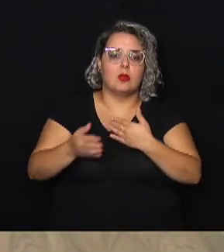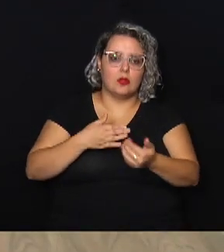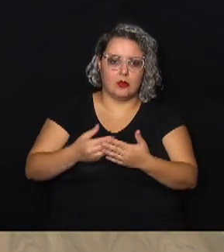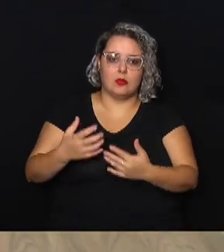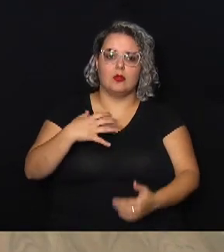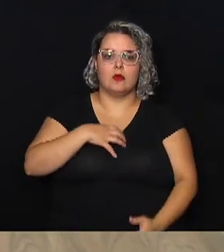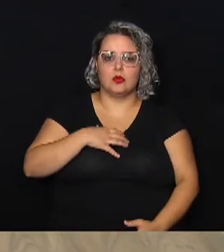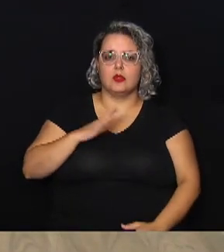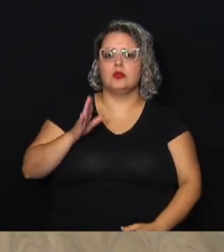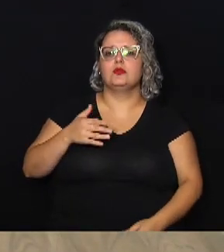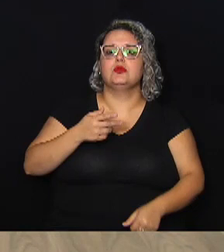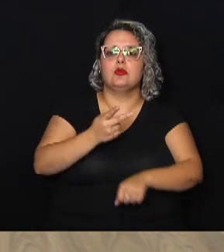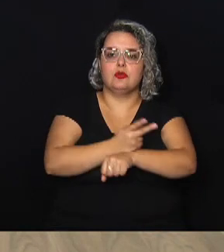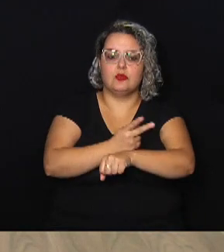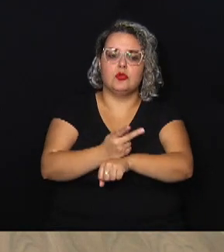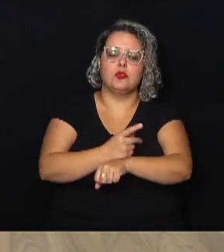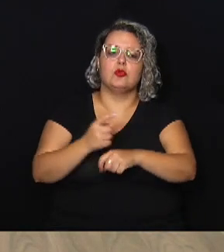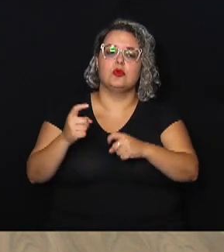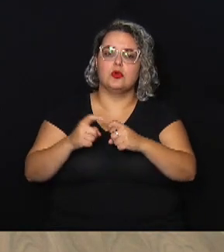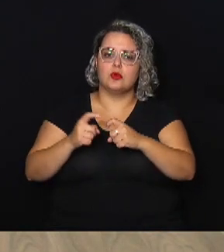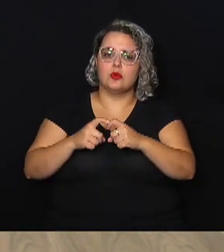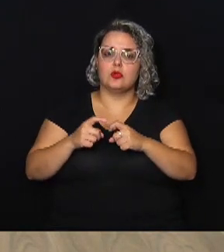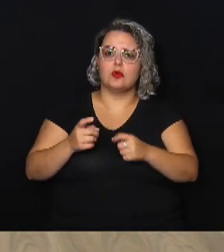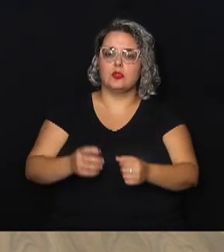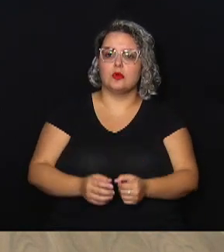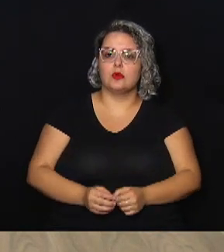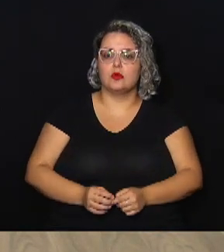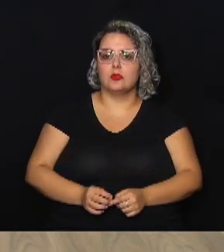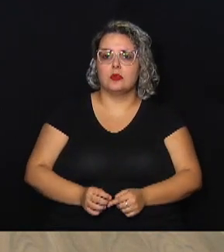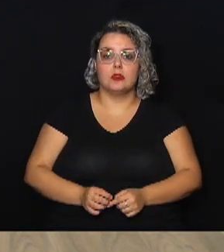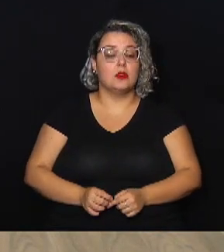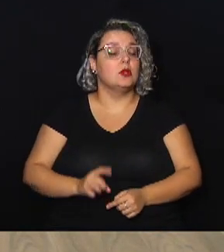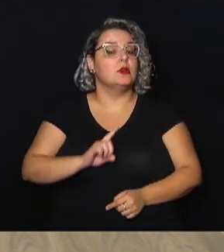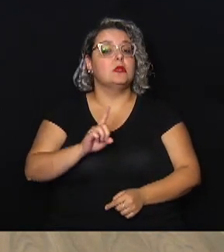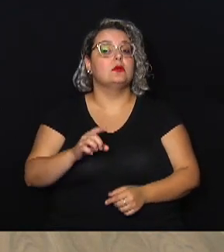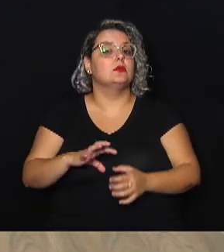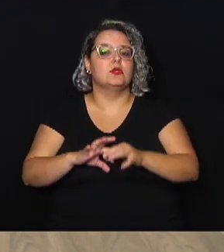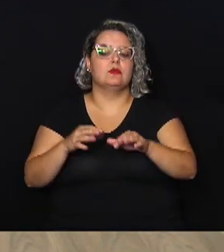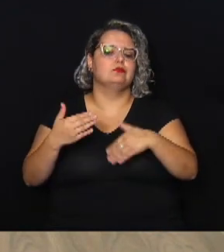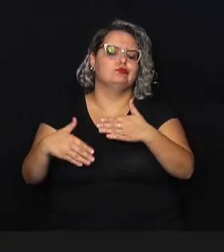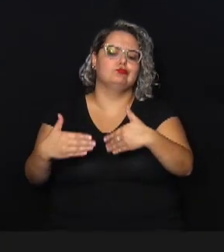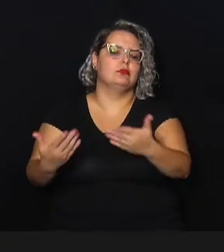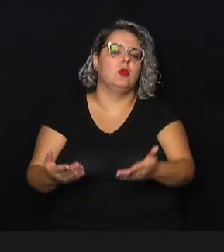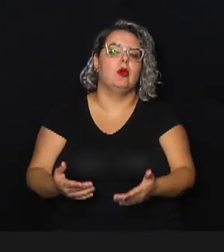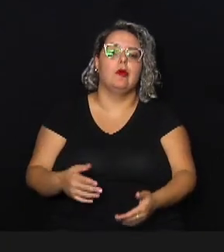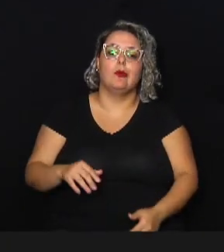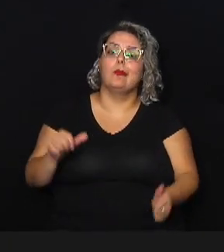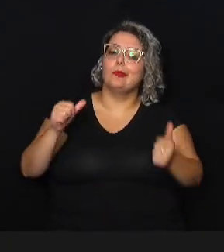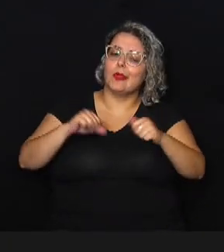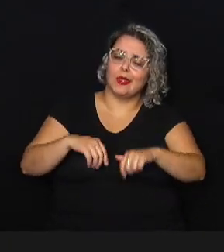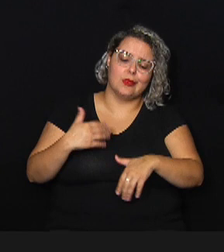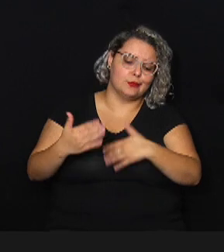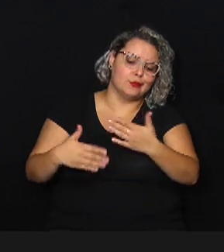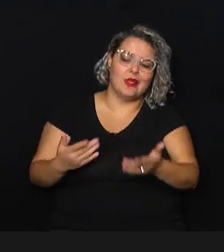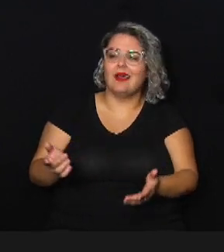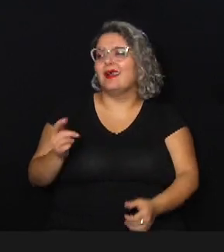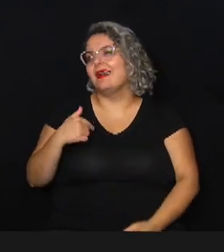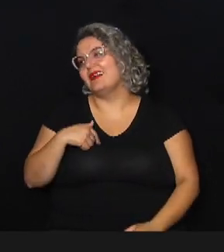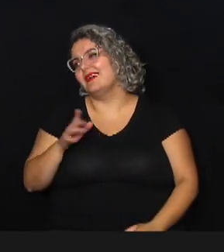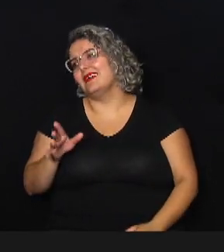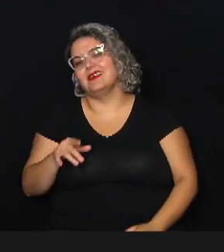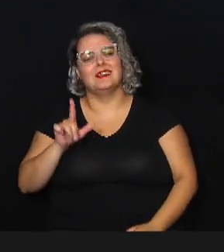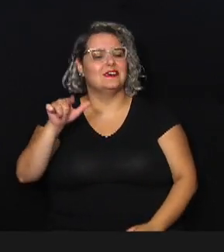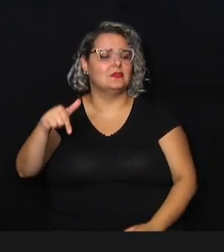Já procurar o médico, né? Sim. Doutora, não deixar enrolando. O pior é a enrolação. É não ir, aí depois chega